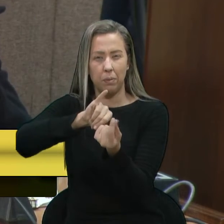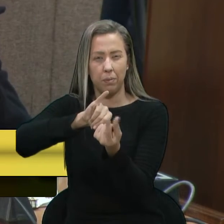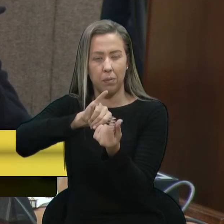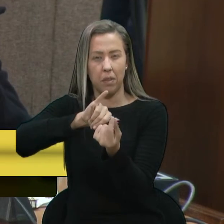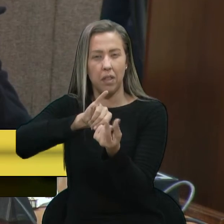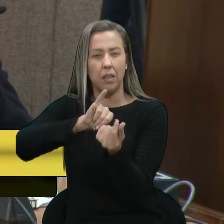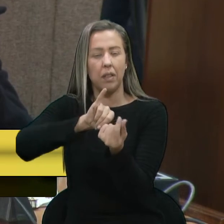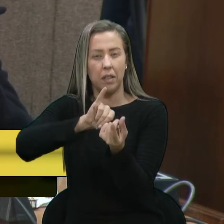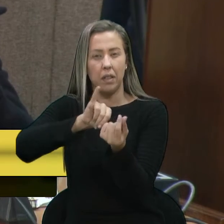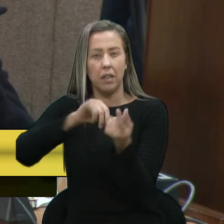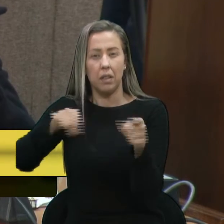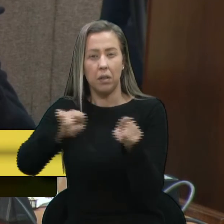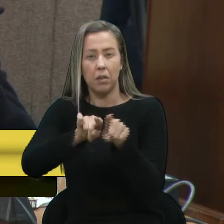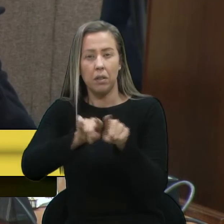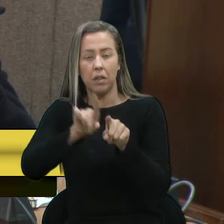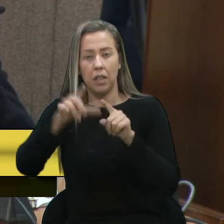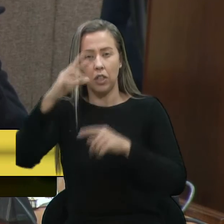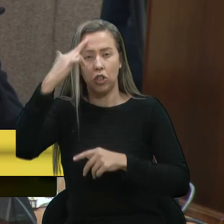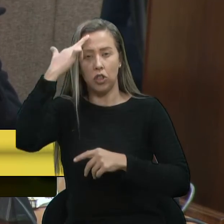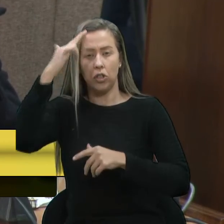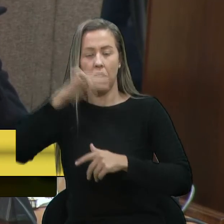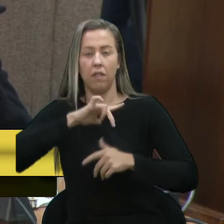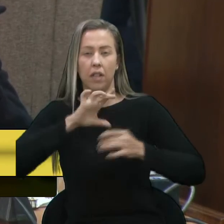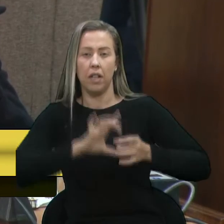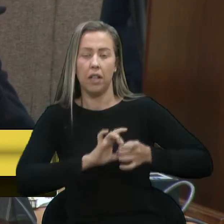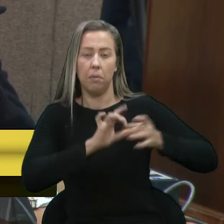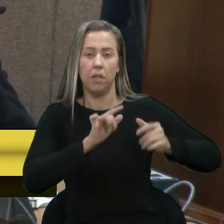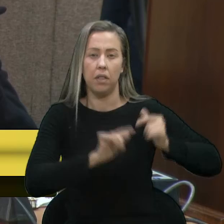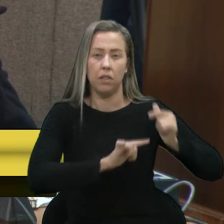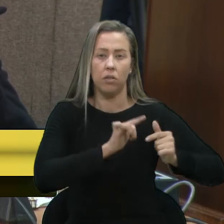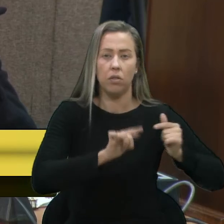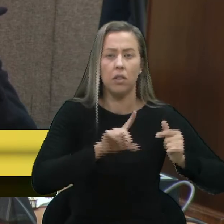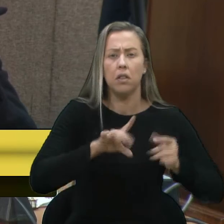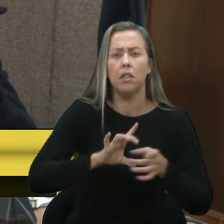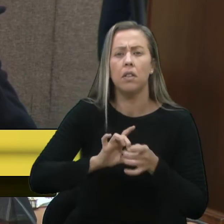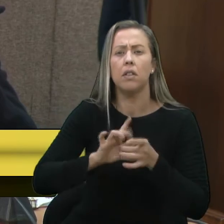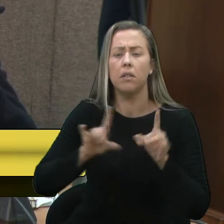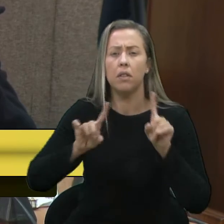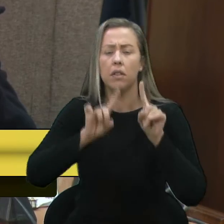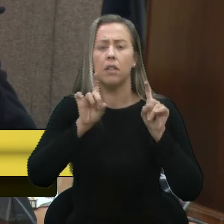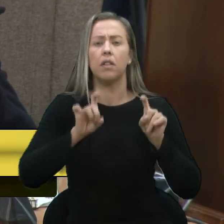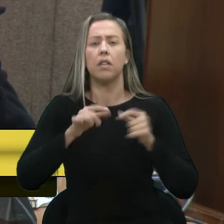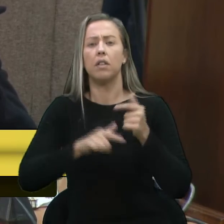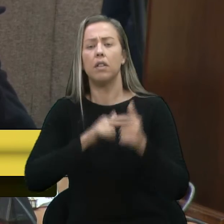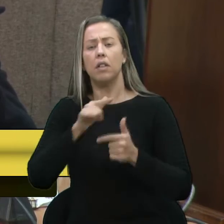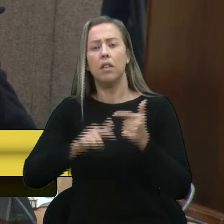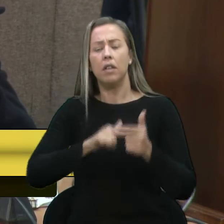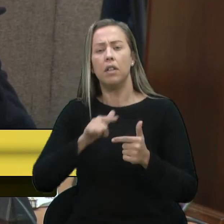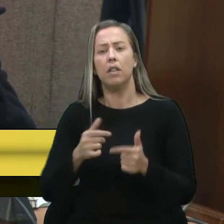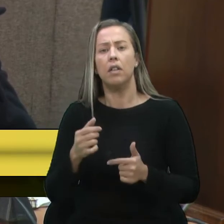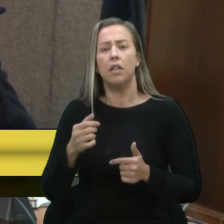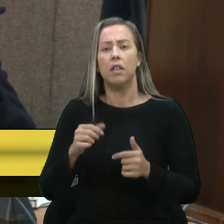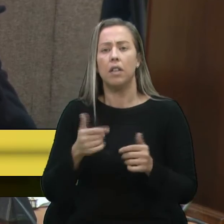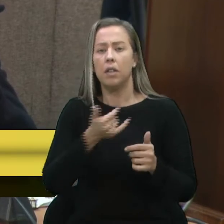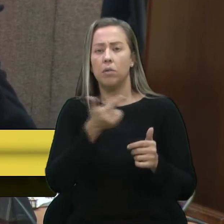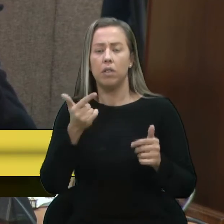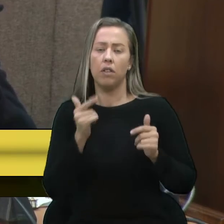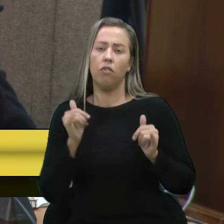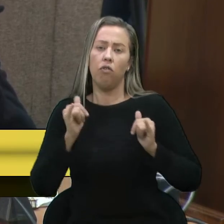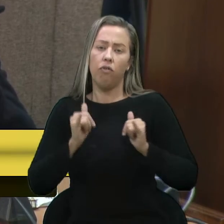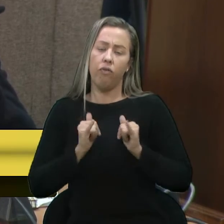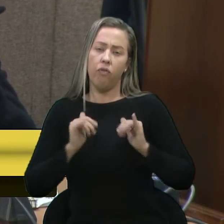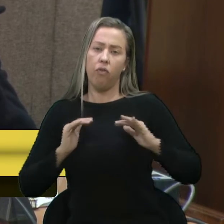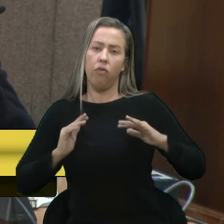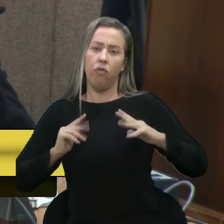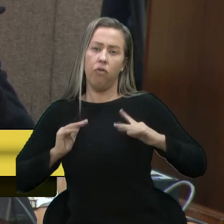são seus próprios chefes e agora têm liberdade. Mas que liberdade é esta de ter que trabalhar sem folga e de